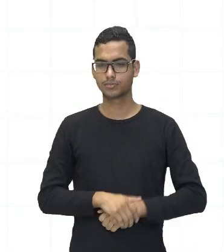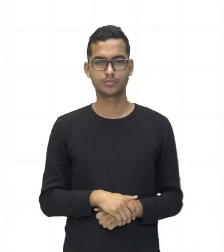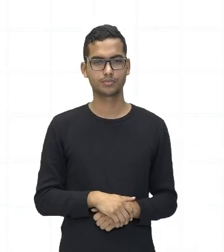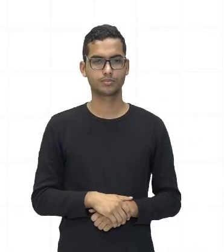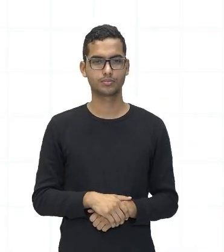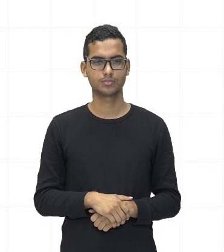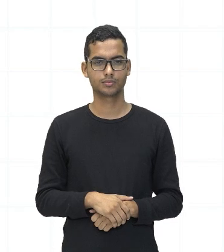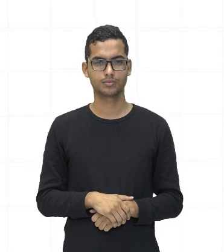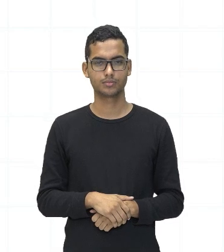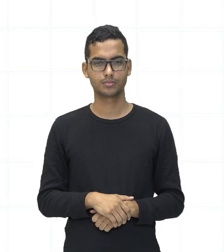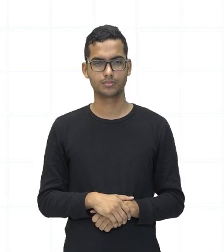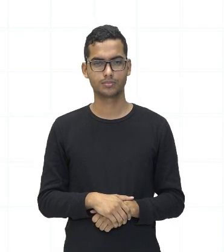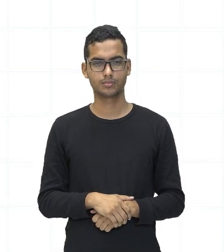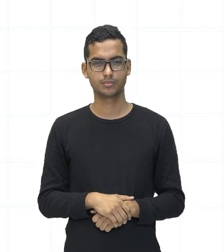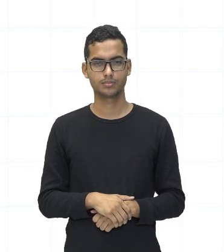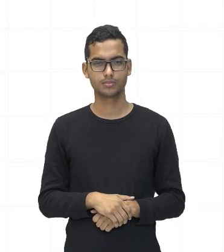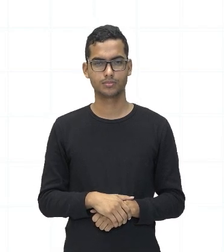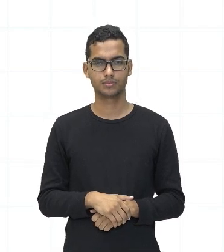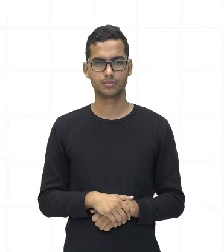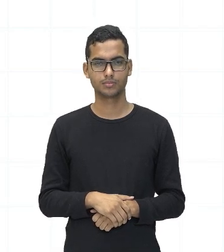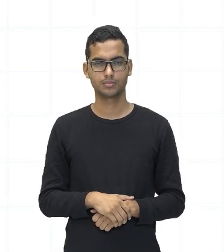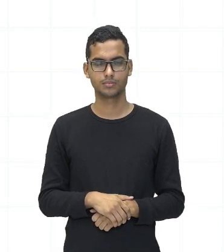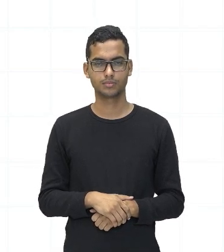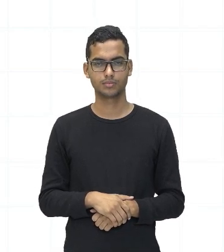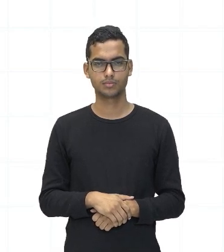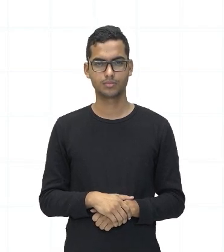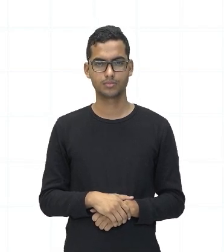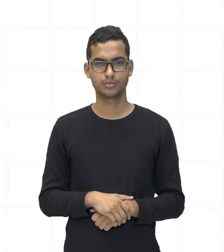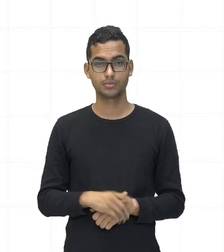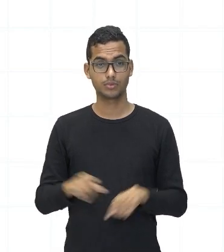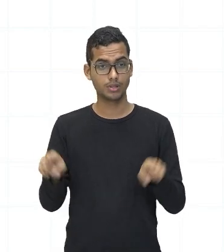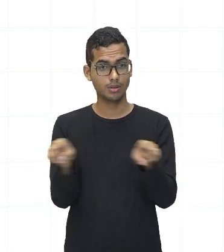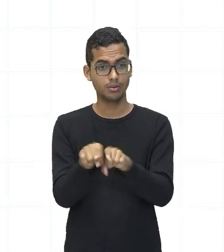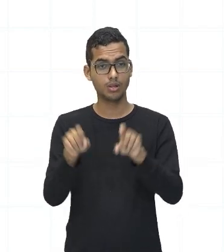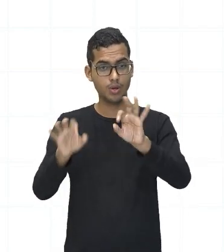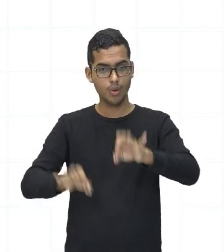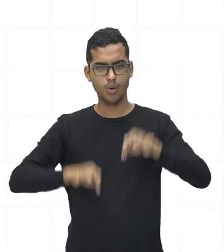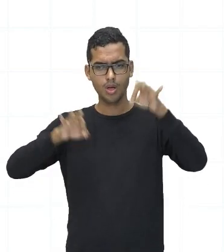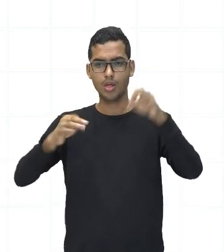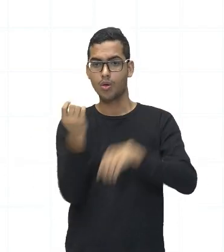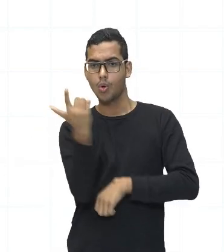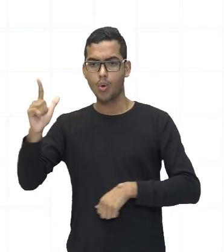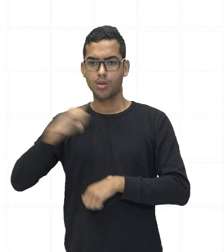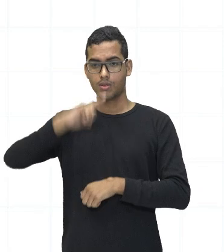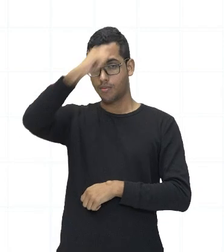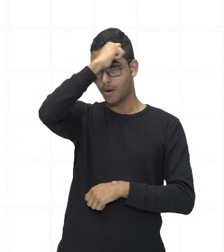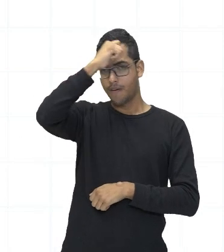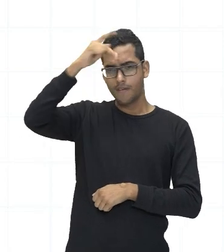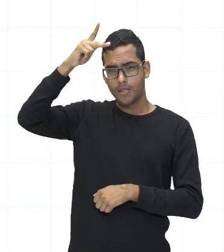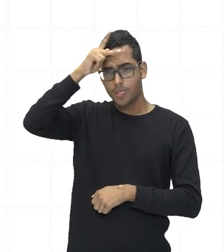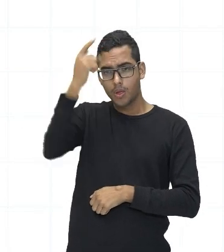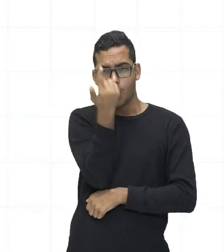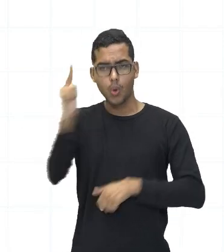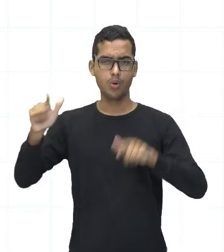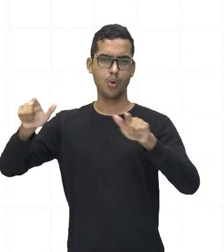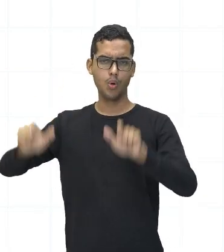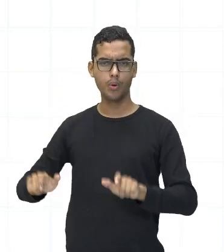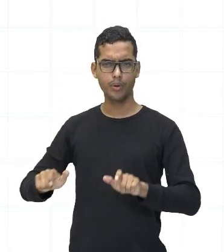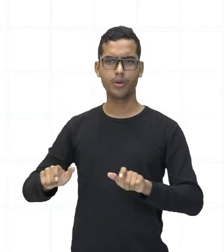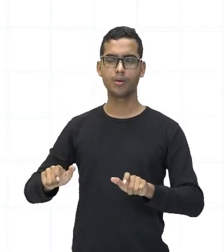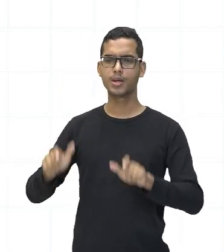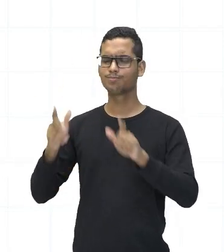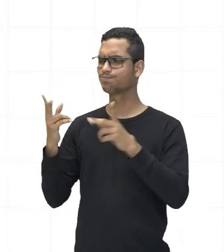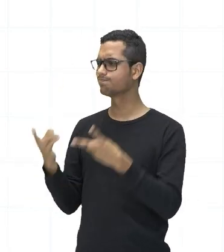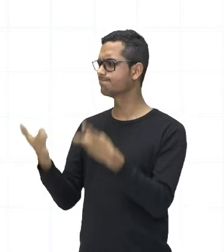Também é um cartaz de uma prefeitura, não é? Uma outra cidade, mas notem o